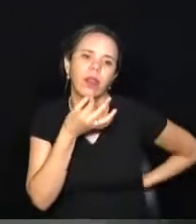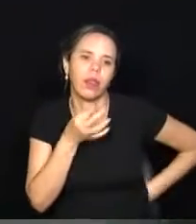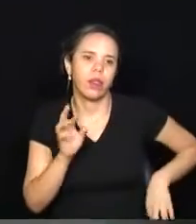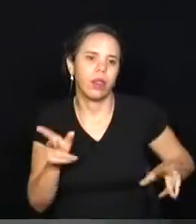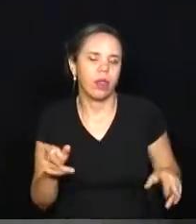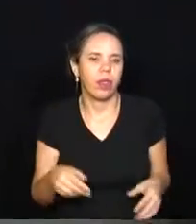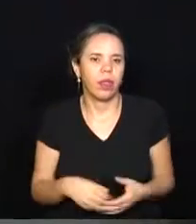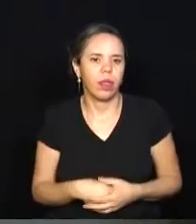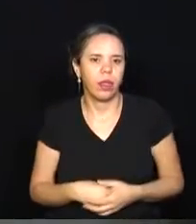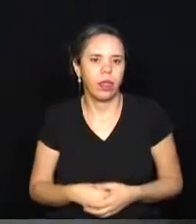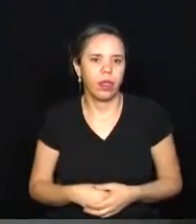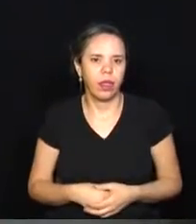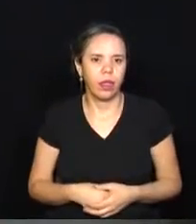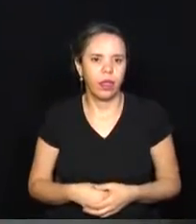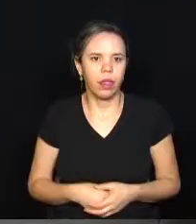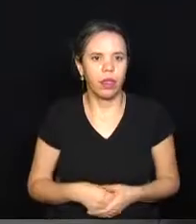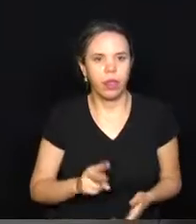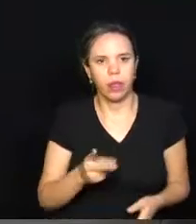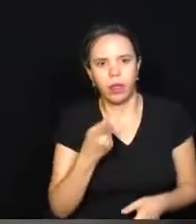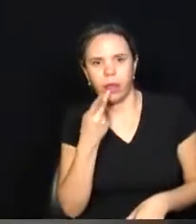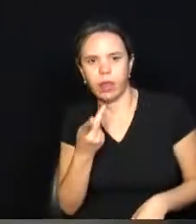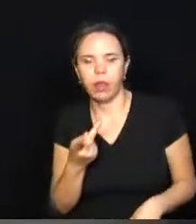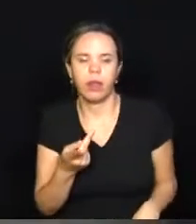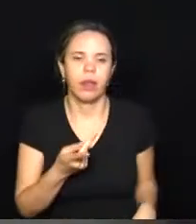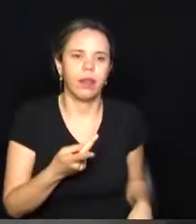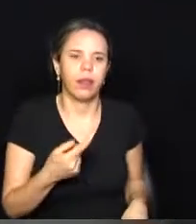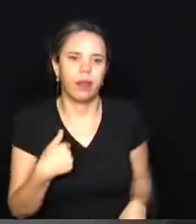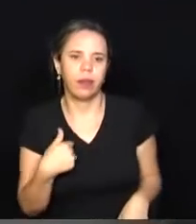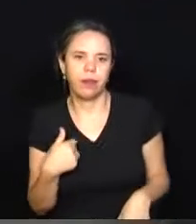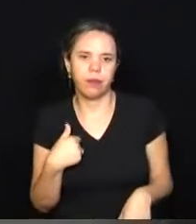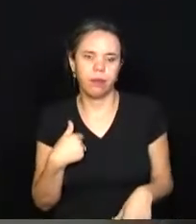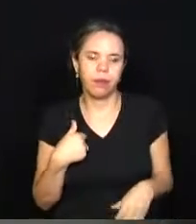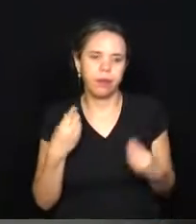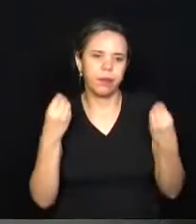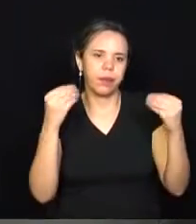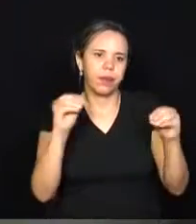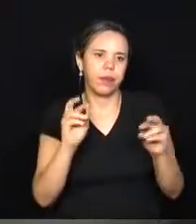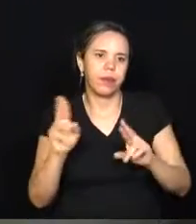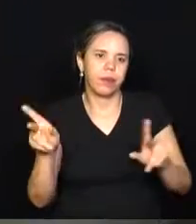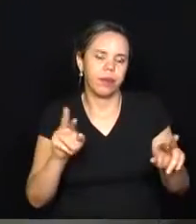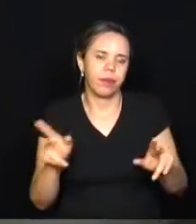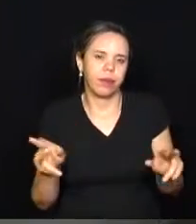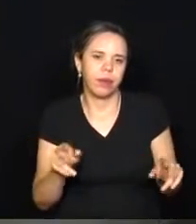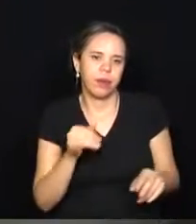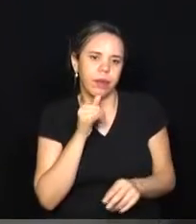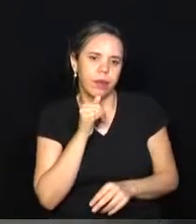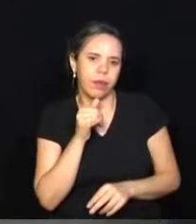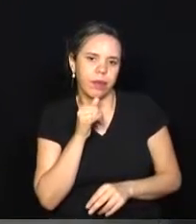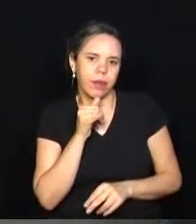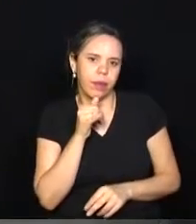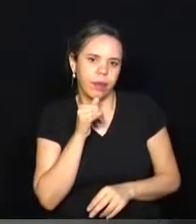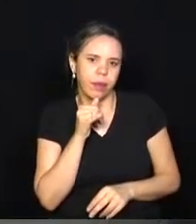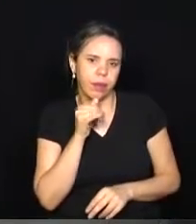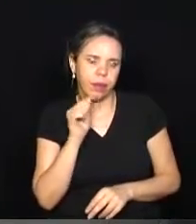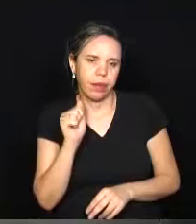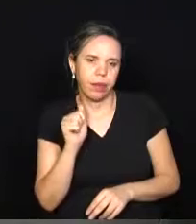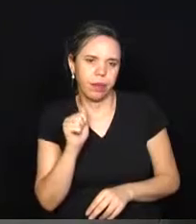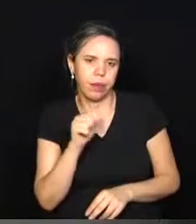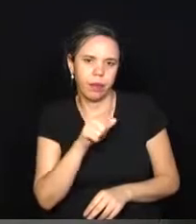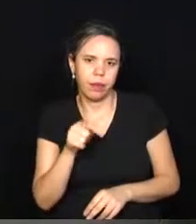você... Oi? Não, pode falar. Eu vou colocar um pouco da diferença da questão do asilo, né, da